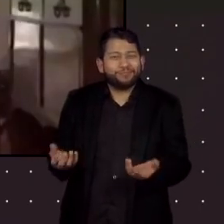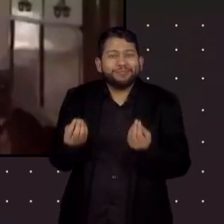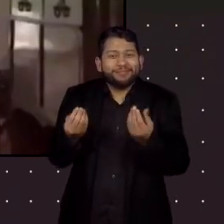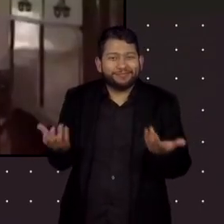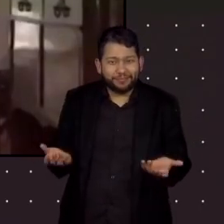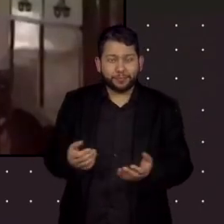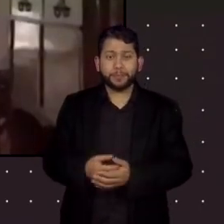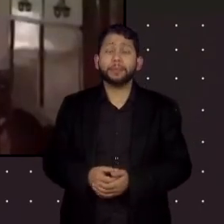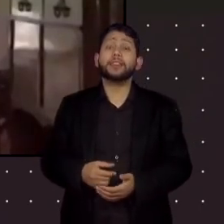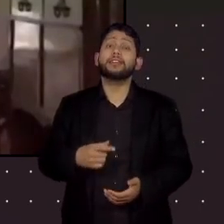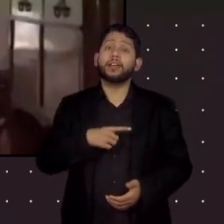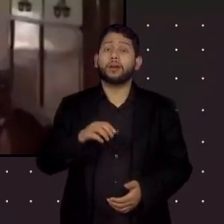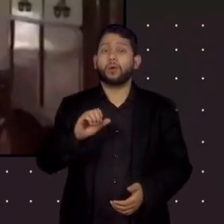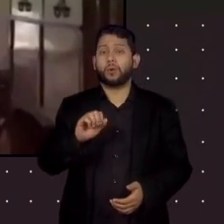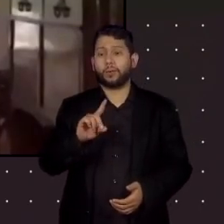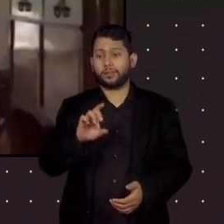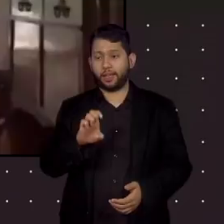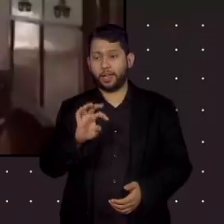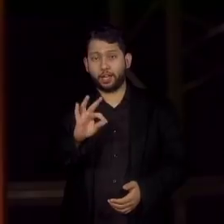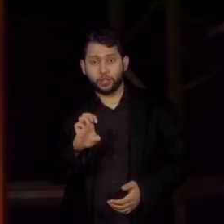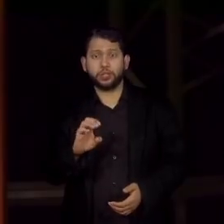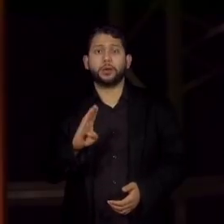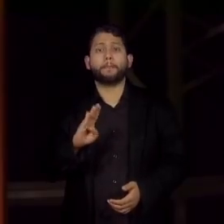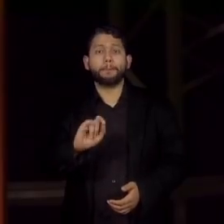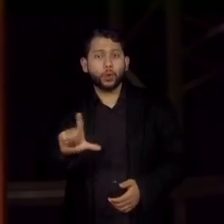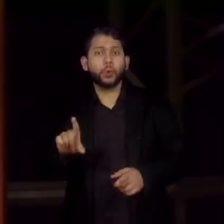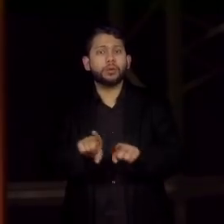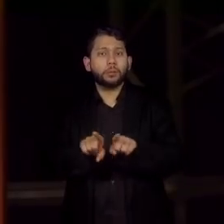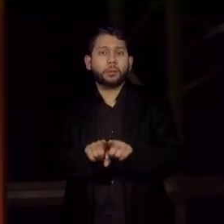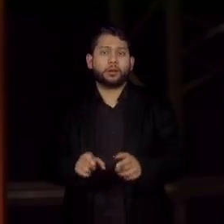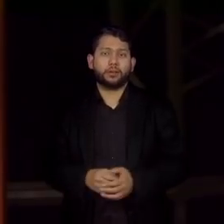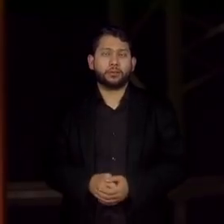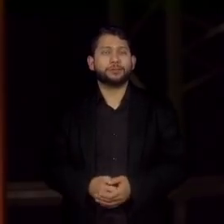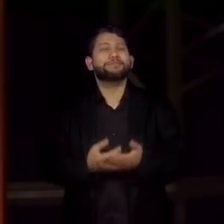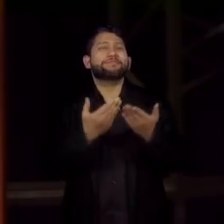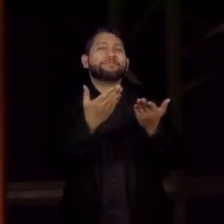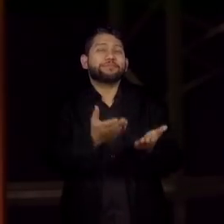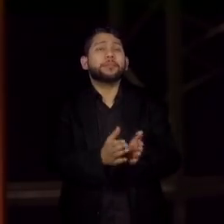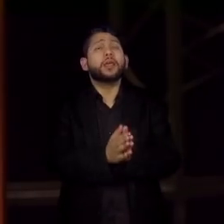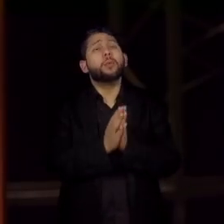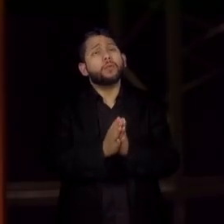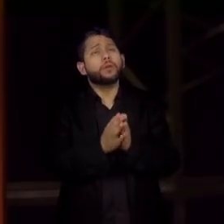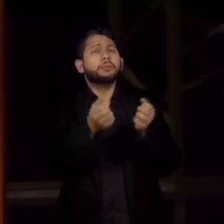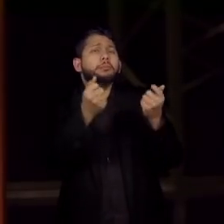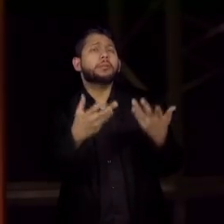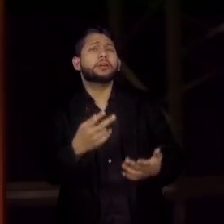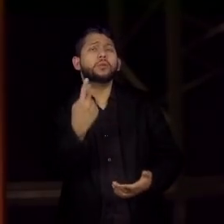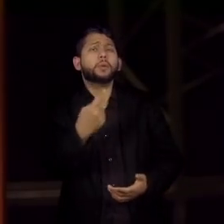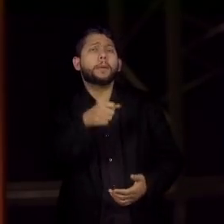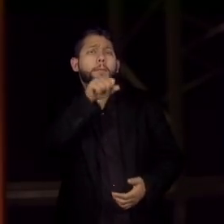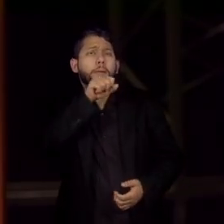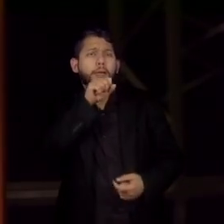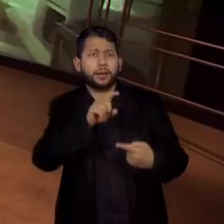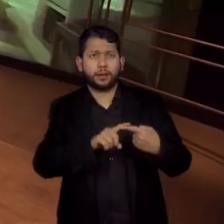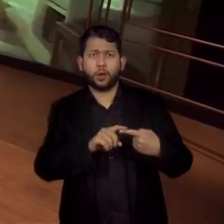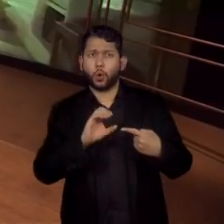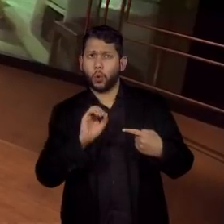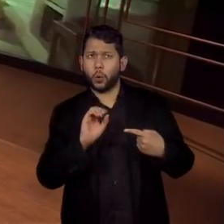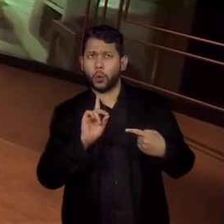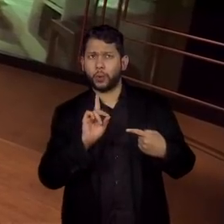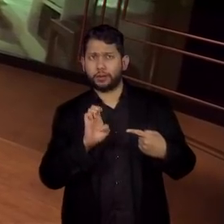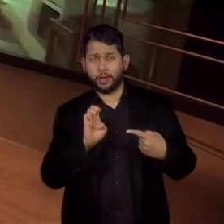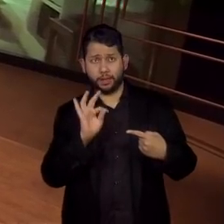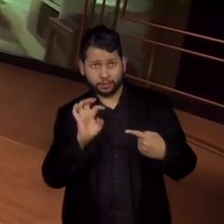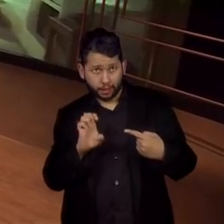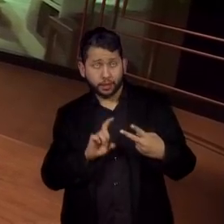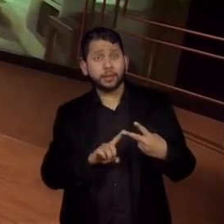Bete, Detinha, Bill, e por aí. Wanderleia, fala um pouquinho da sua mãe Odete e do papai Salim.